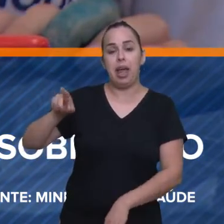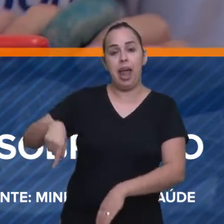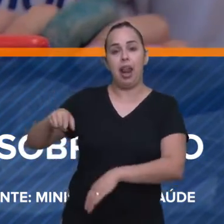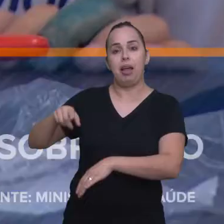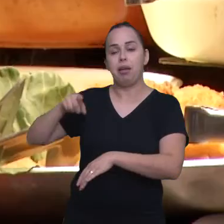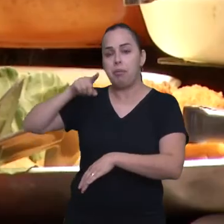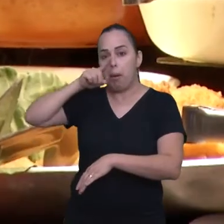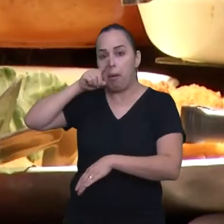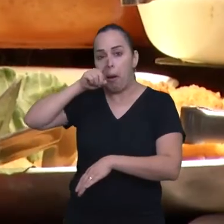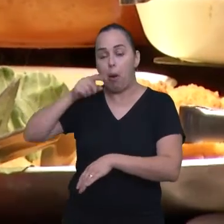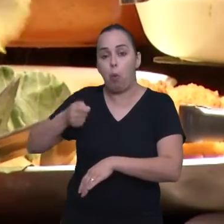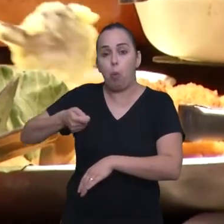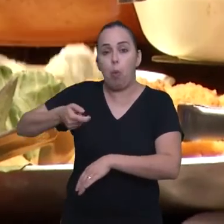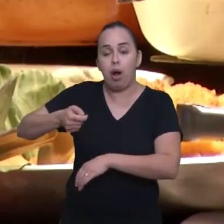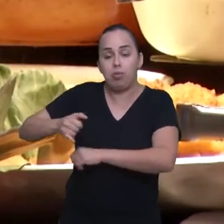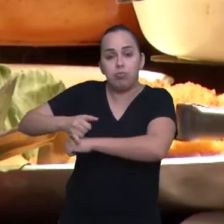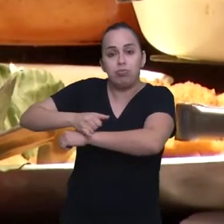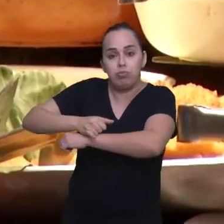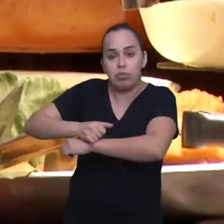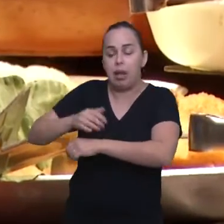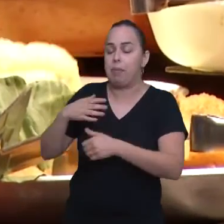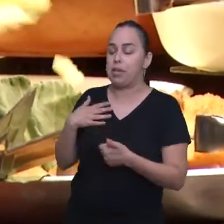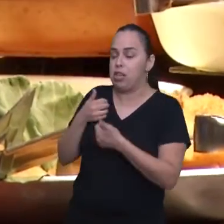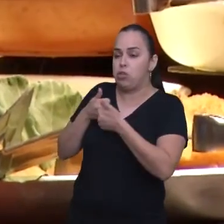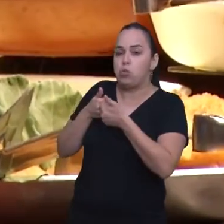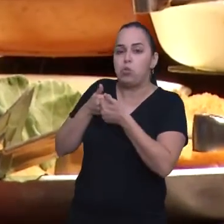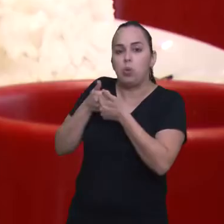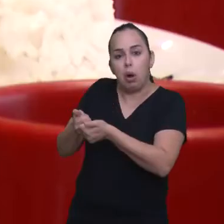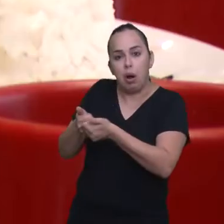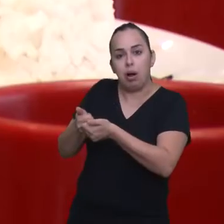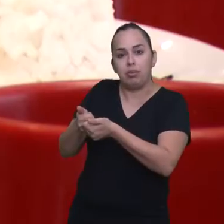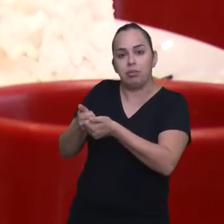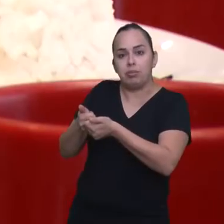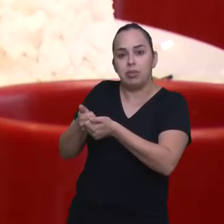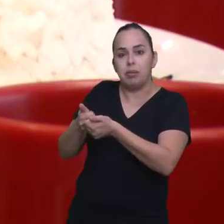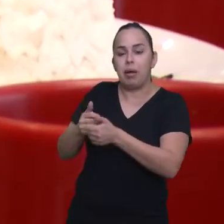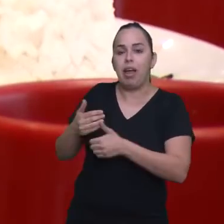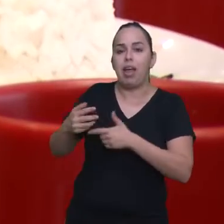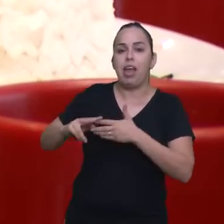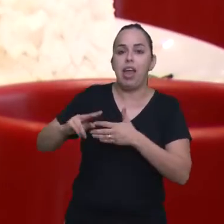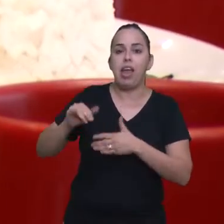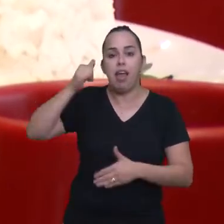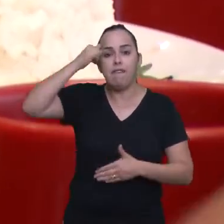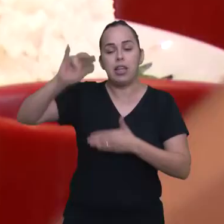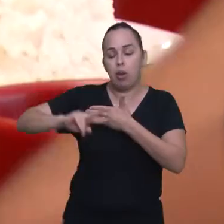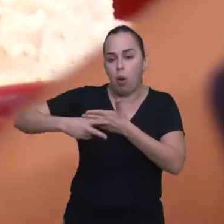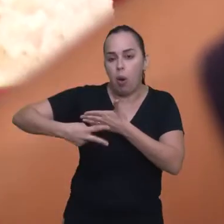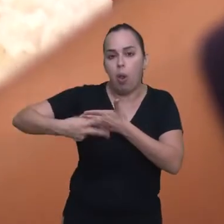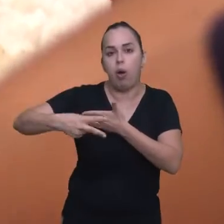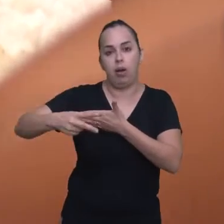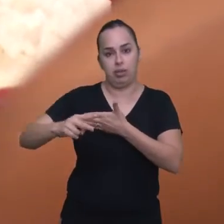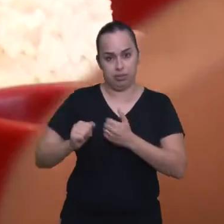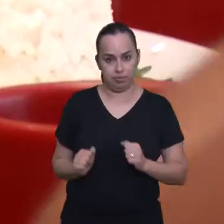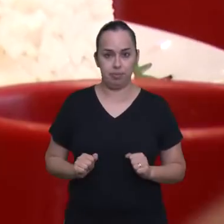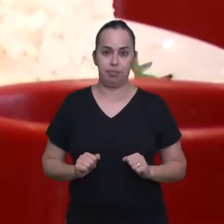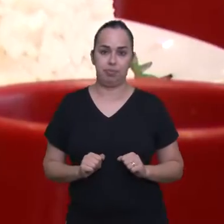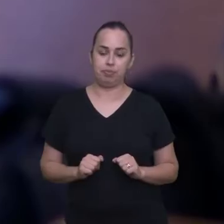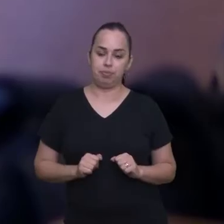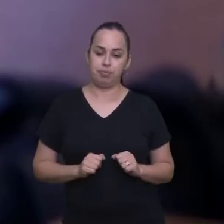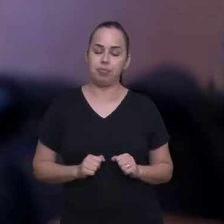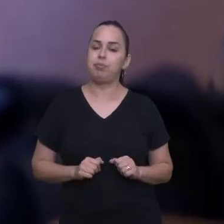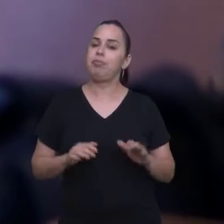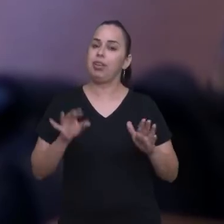de sobrepeso, precisando de um acompanhamento mais próximo para evitar consequências a curto, médio e longo